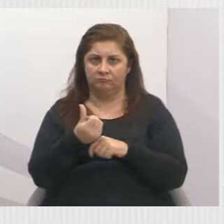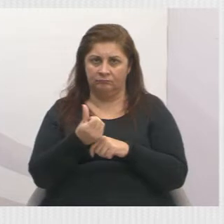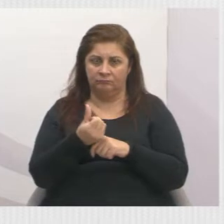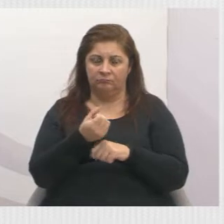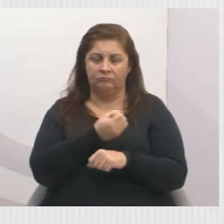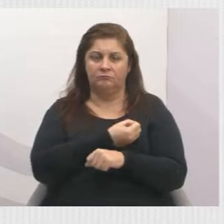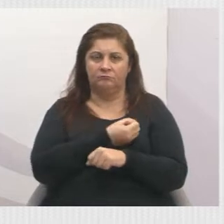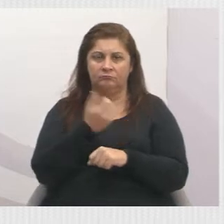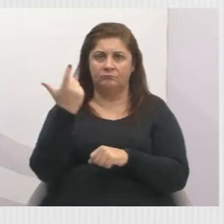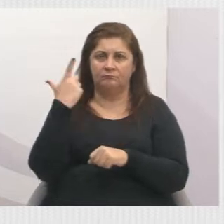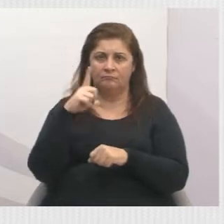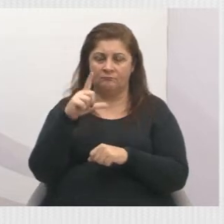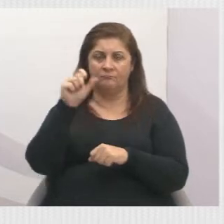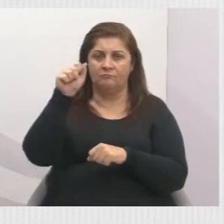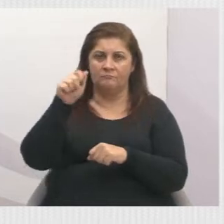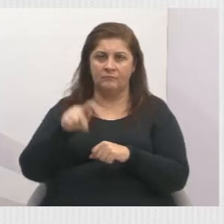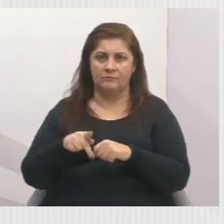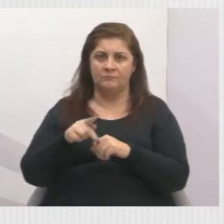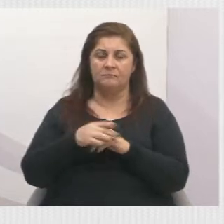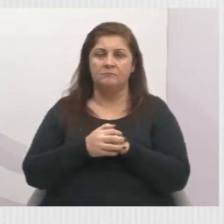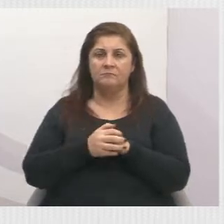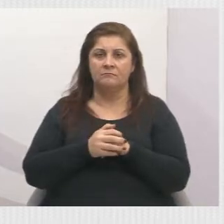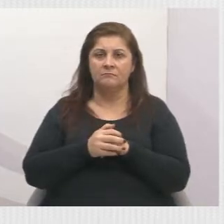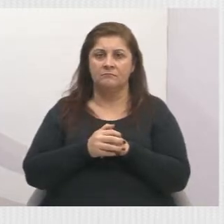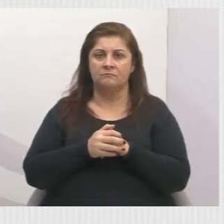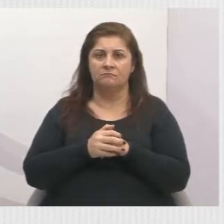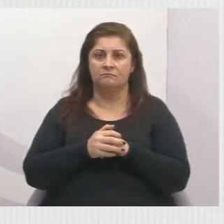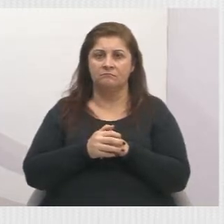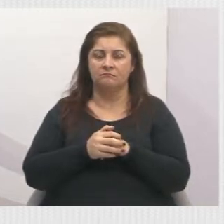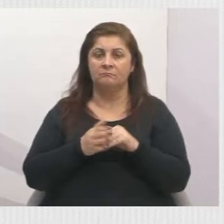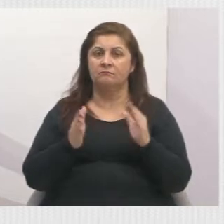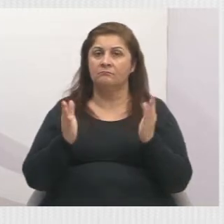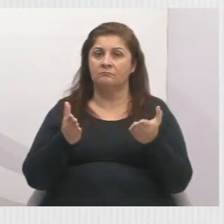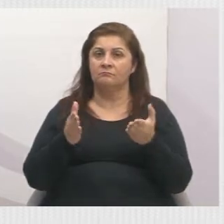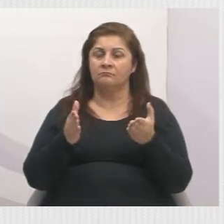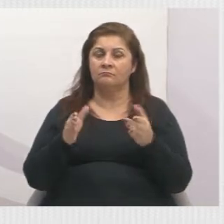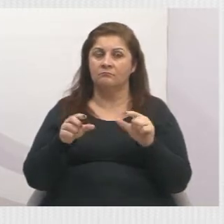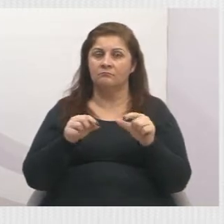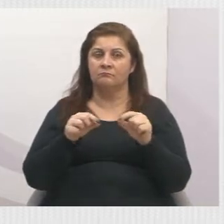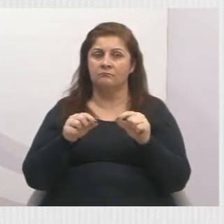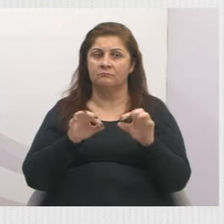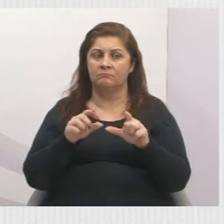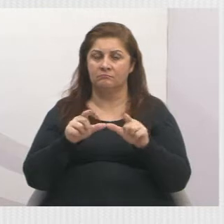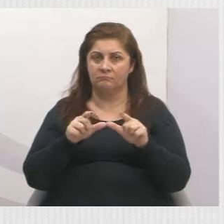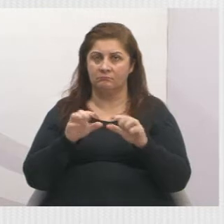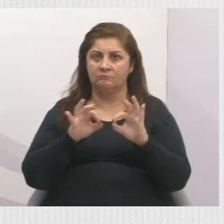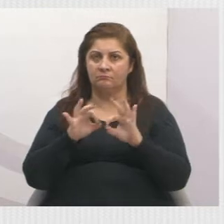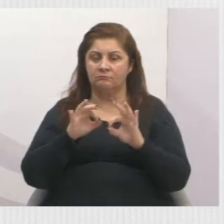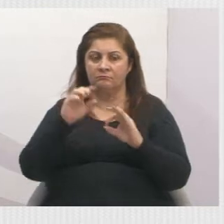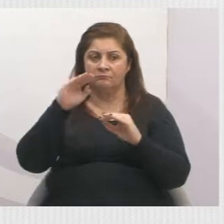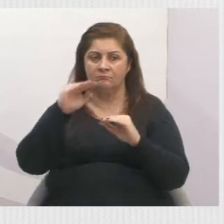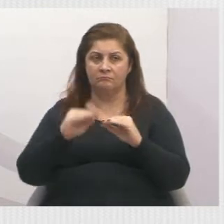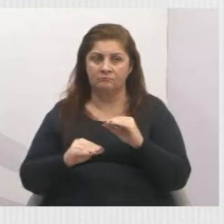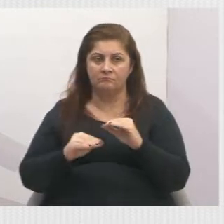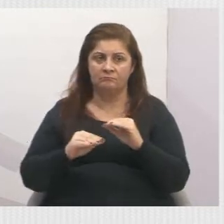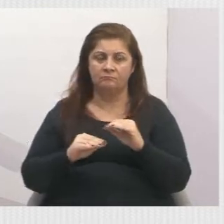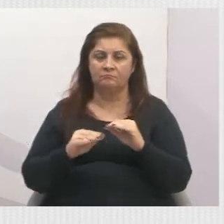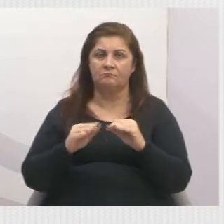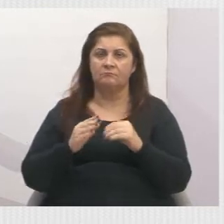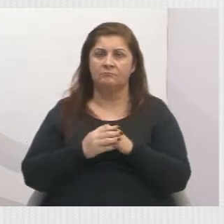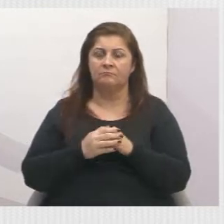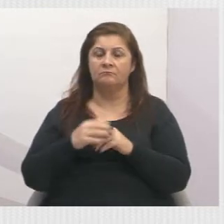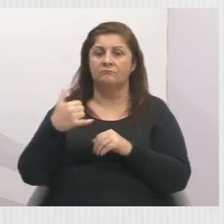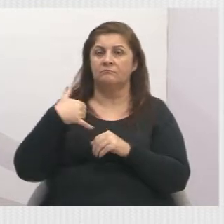ele ter direito a essa aposentadoria. Nós fizemos a redução e a idade mínima será reduzida